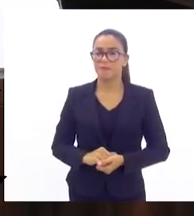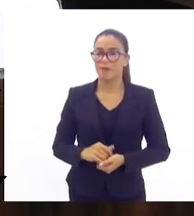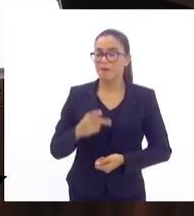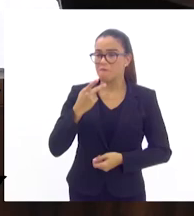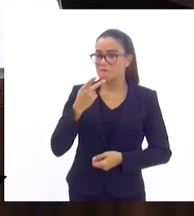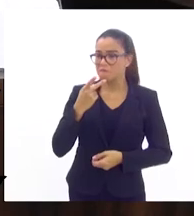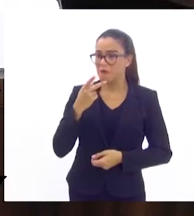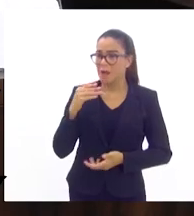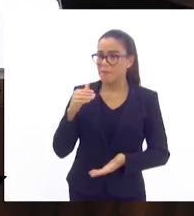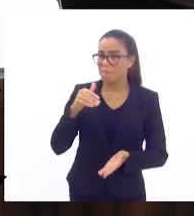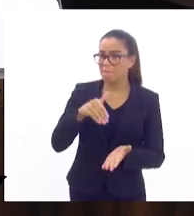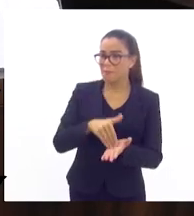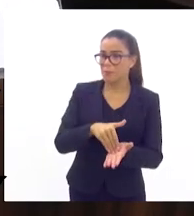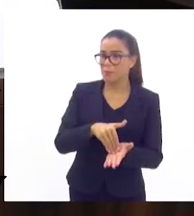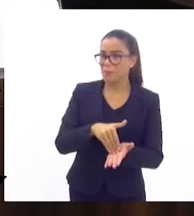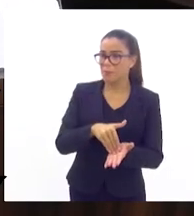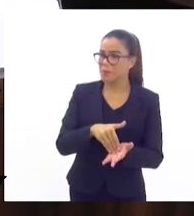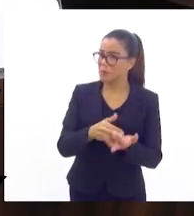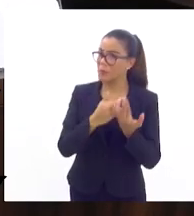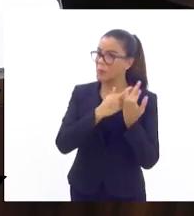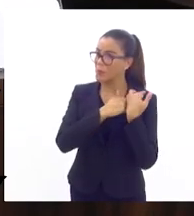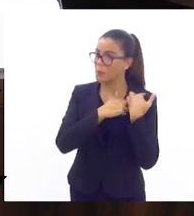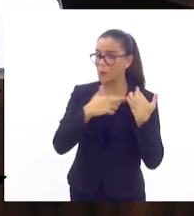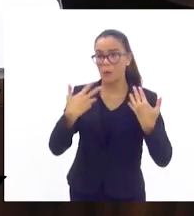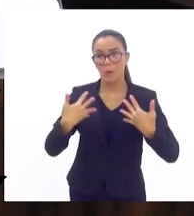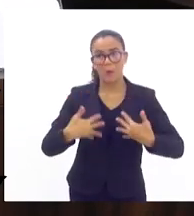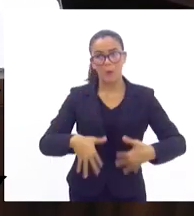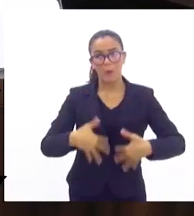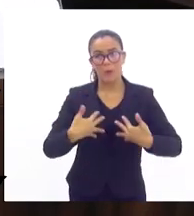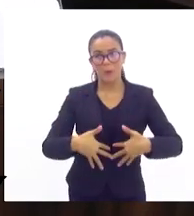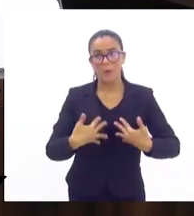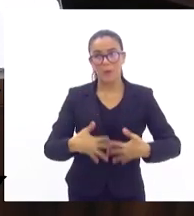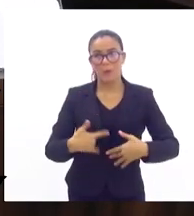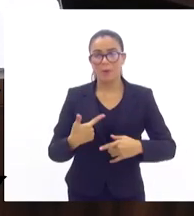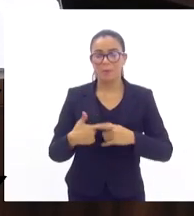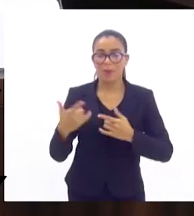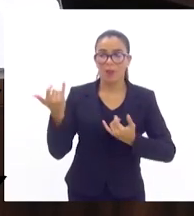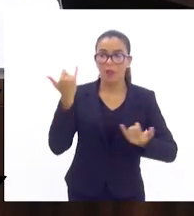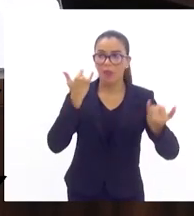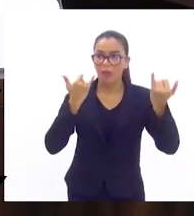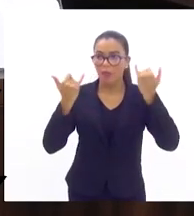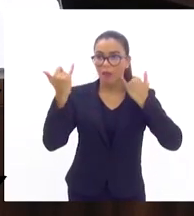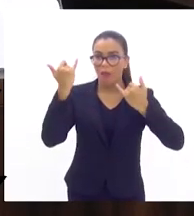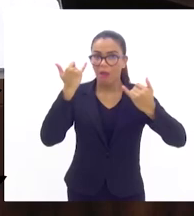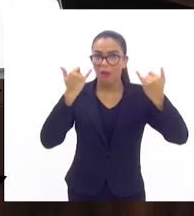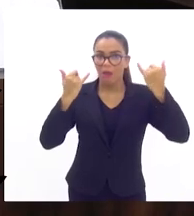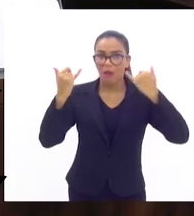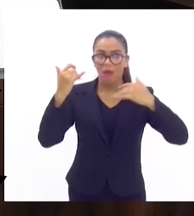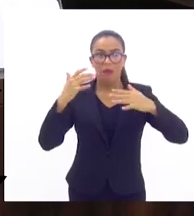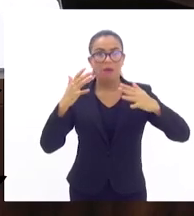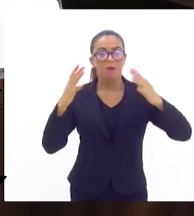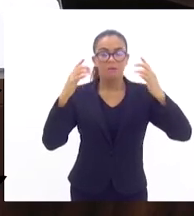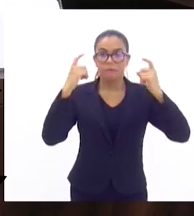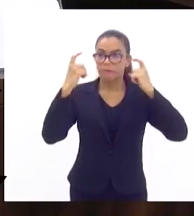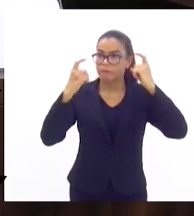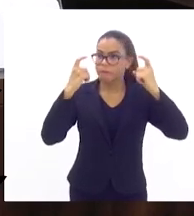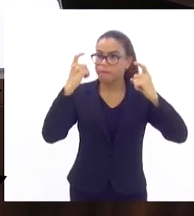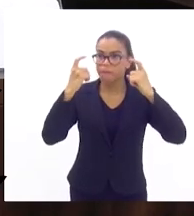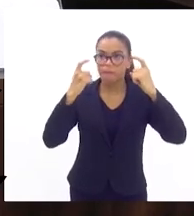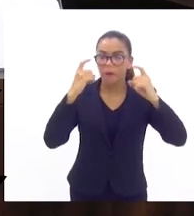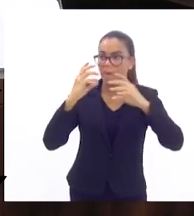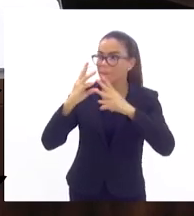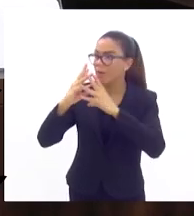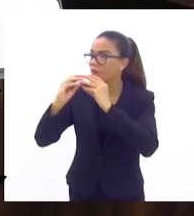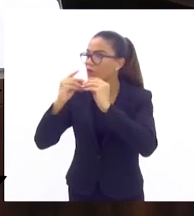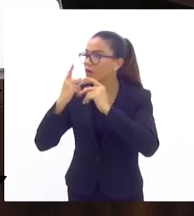Falar, por último, é uma responsabilidade grande, um peso grande, porque a gente escuta tanta coisa, né? E aí a gente fica até preocupado em fugir